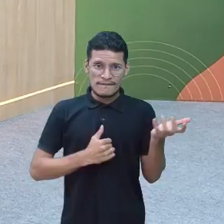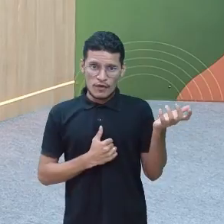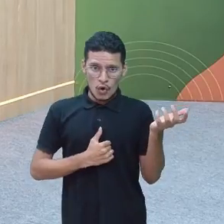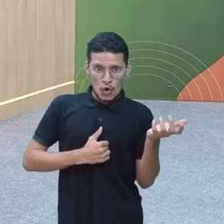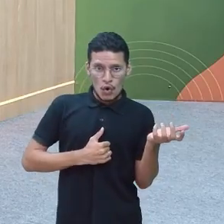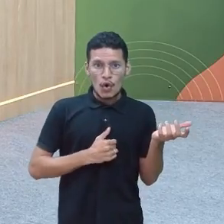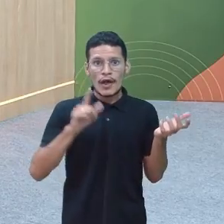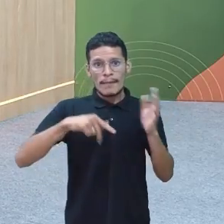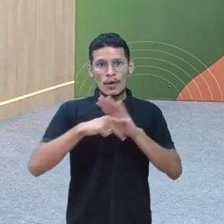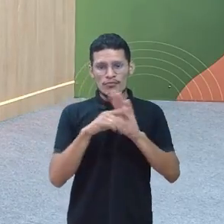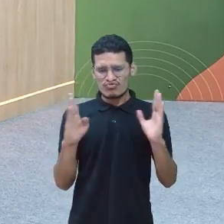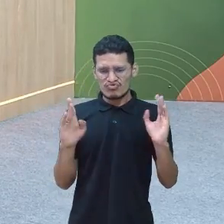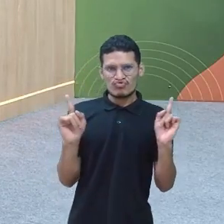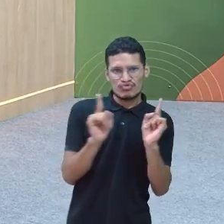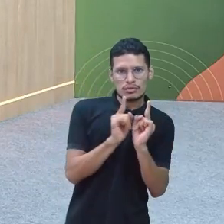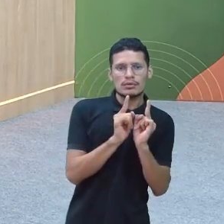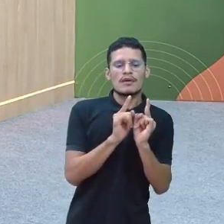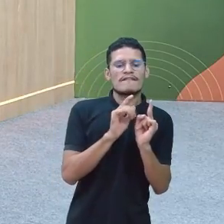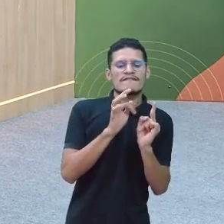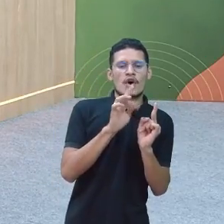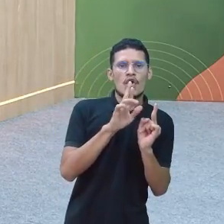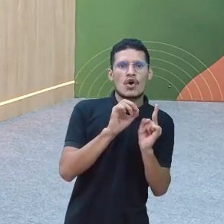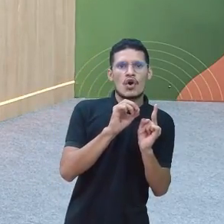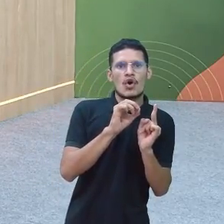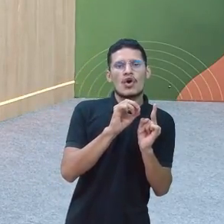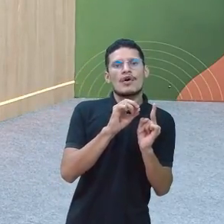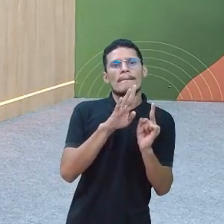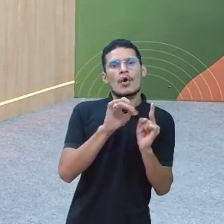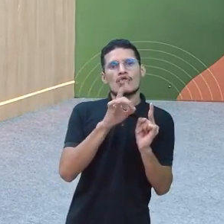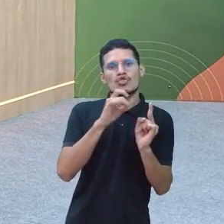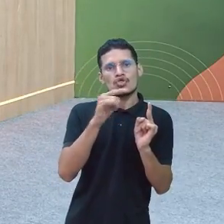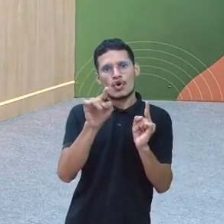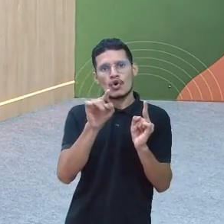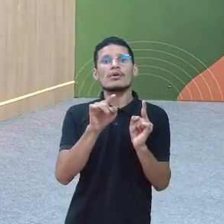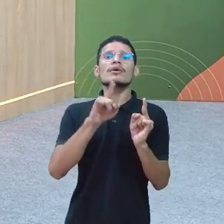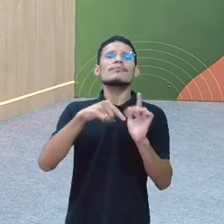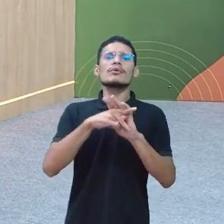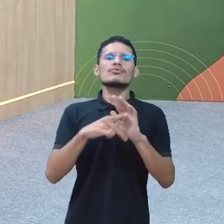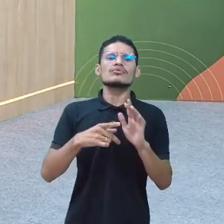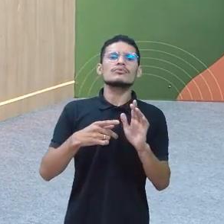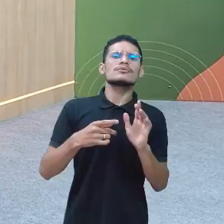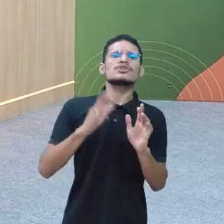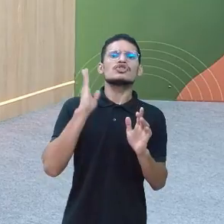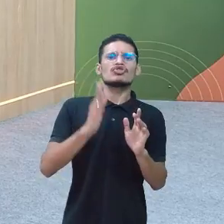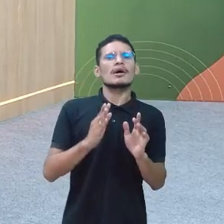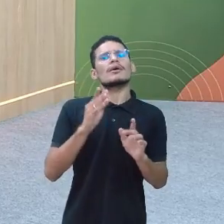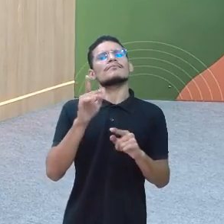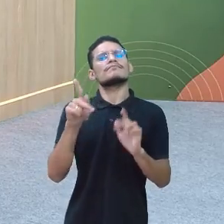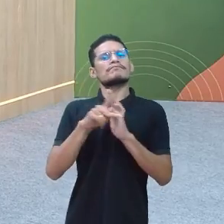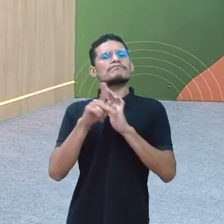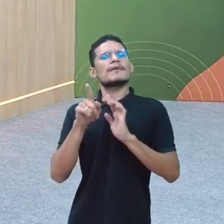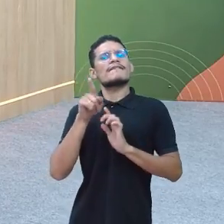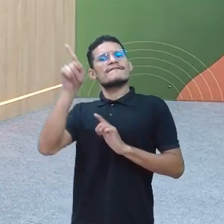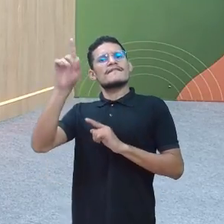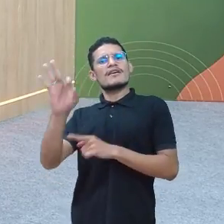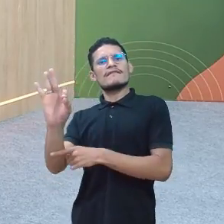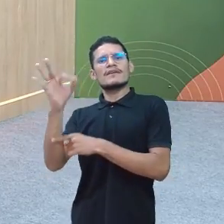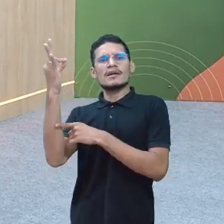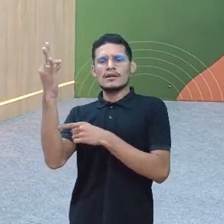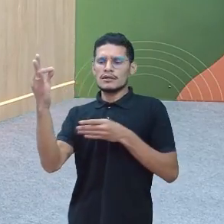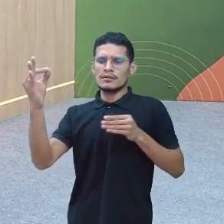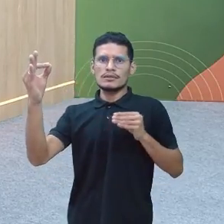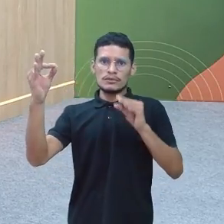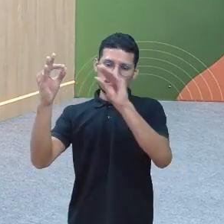expressão, forró-bodó, era uma expressão utilizada, é uma expressão francesa que aí veio para cá,